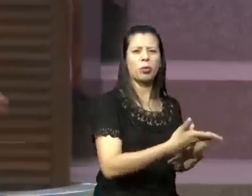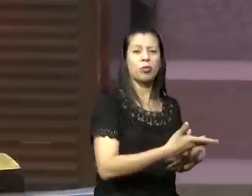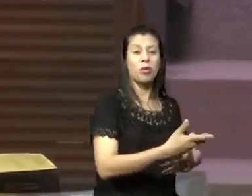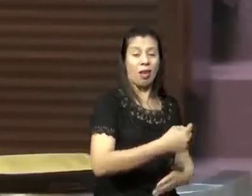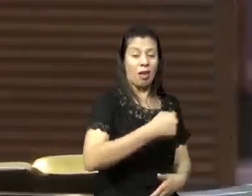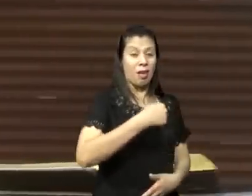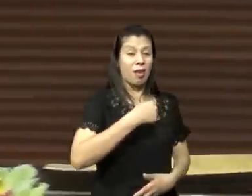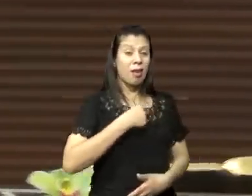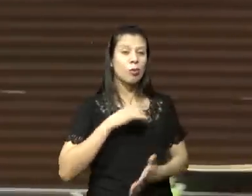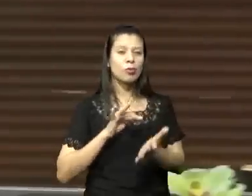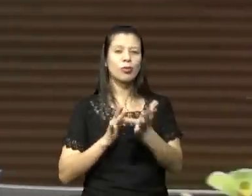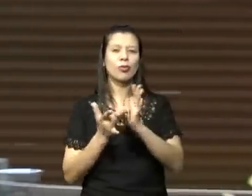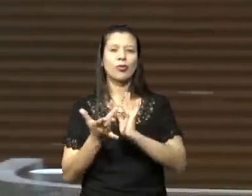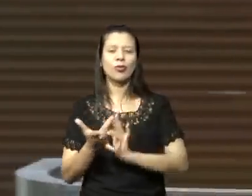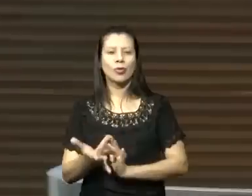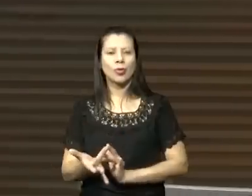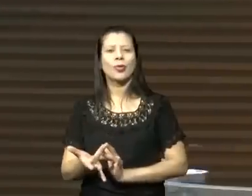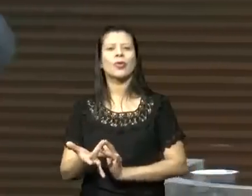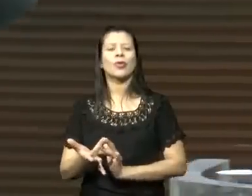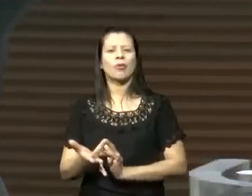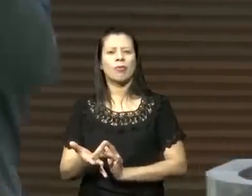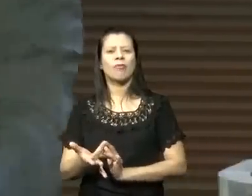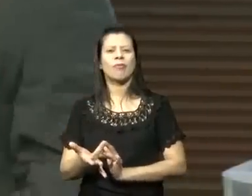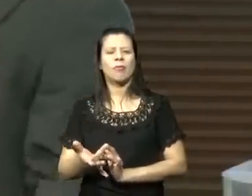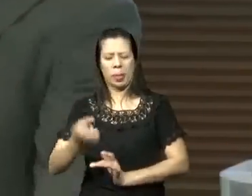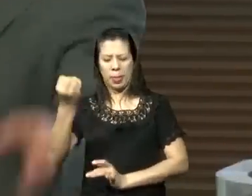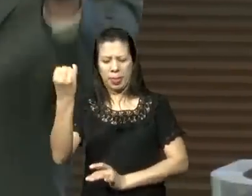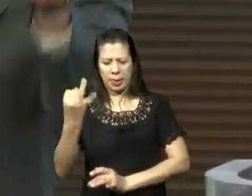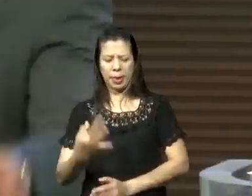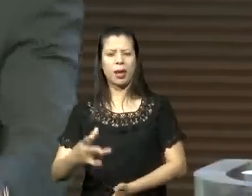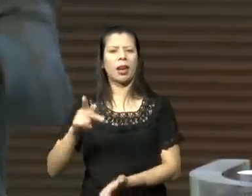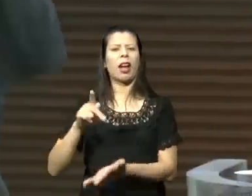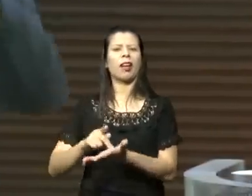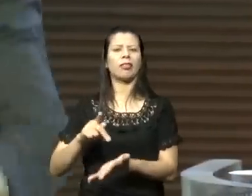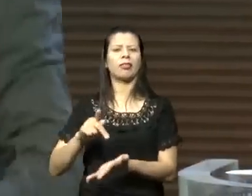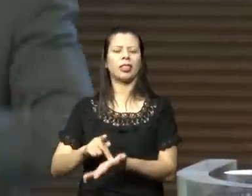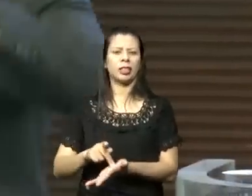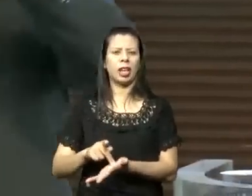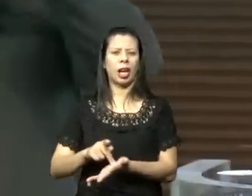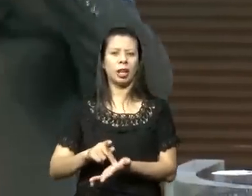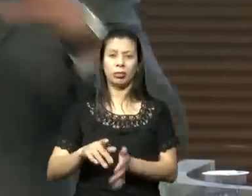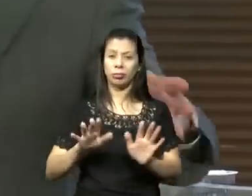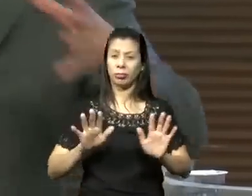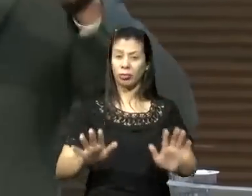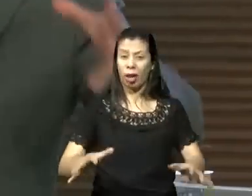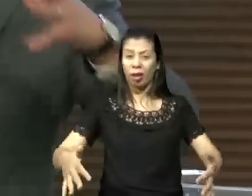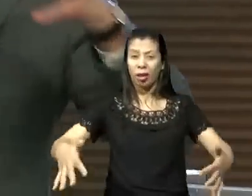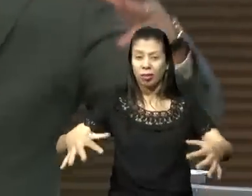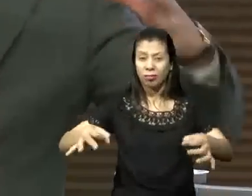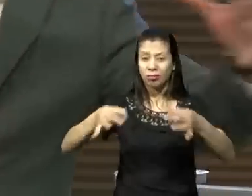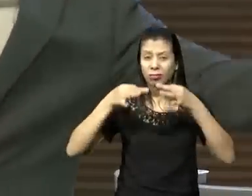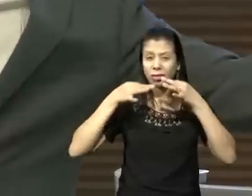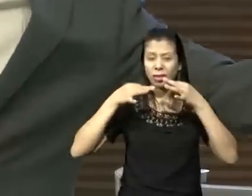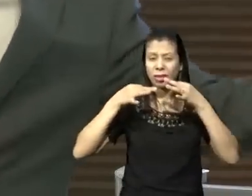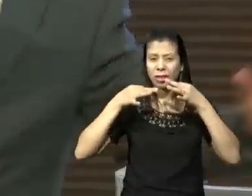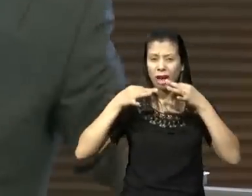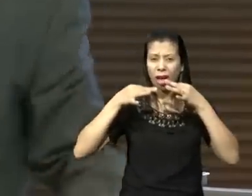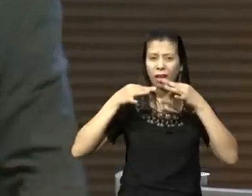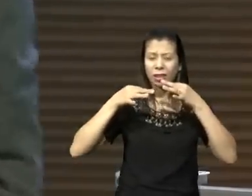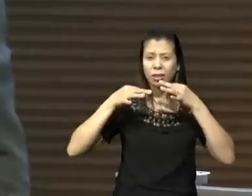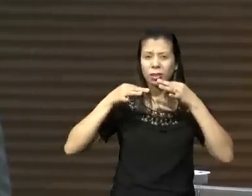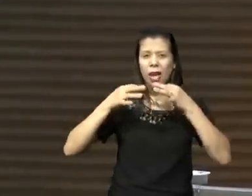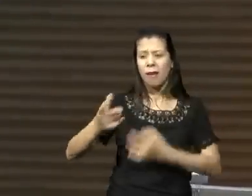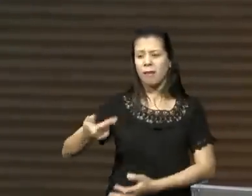irmãos não se engane quem fala a verdade é de Deus quem fala mentira é do diabo e não adianta colocar meio termo nesse negócio